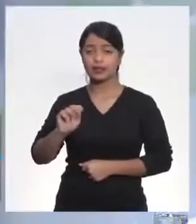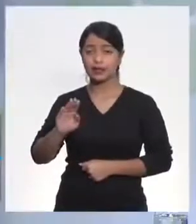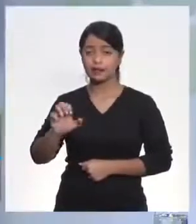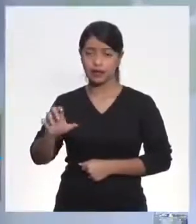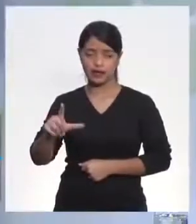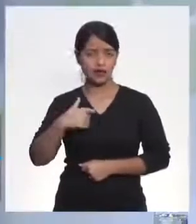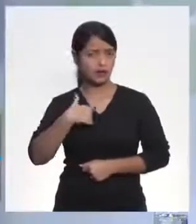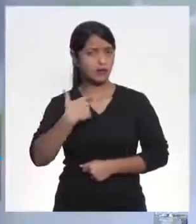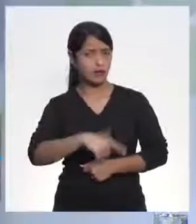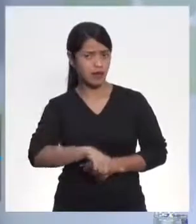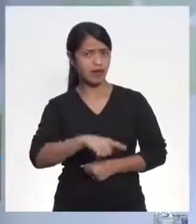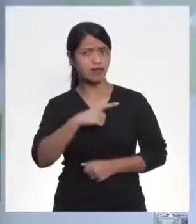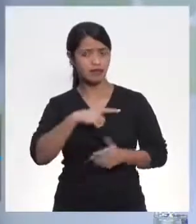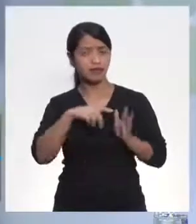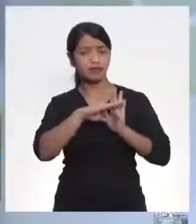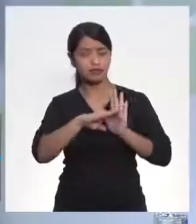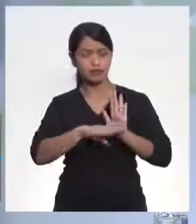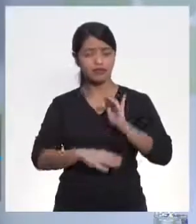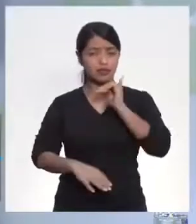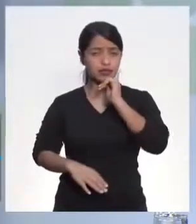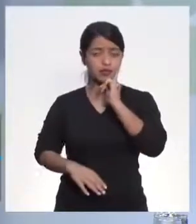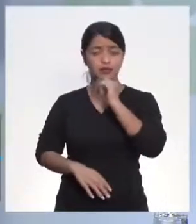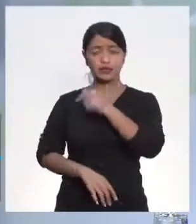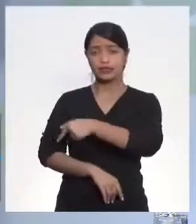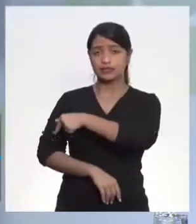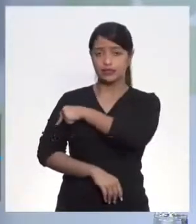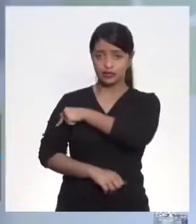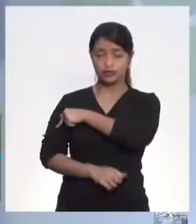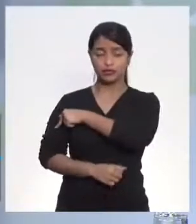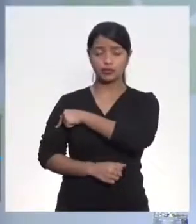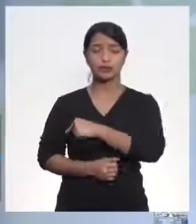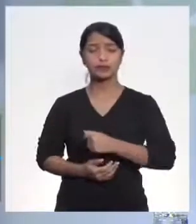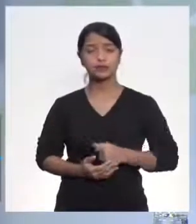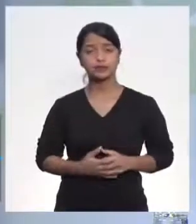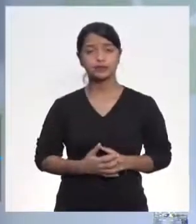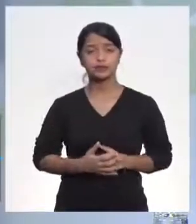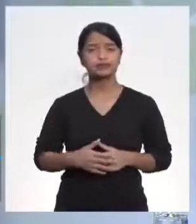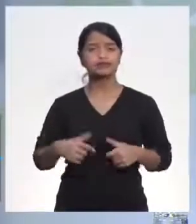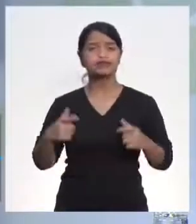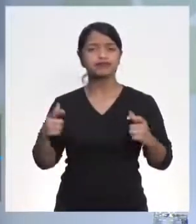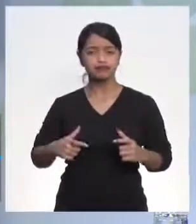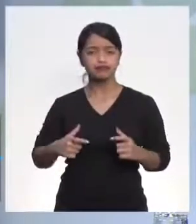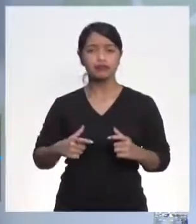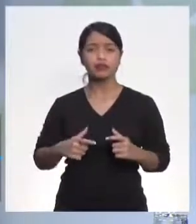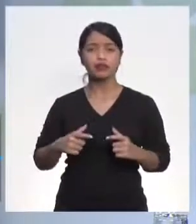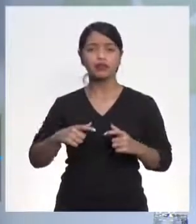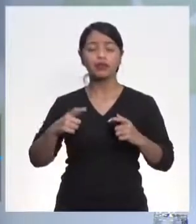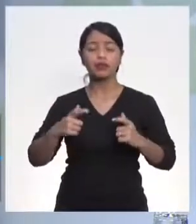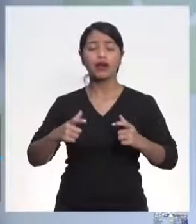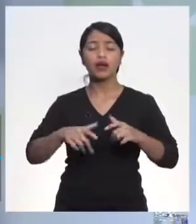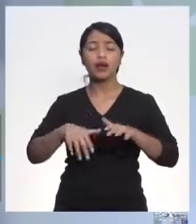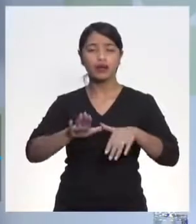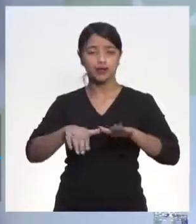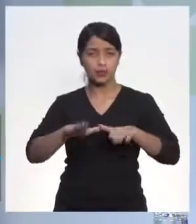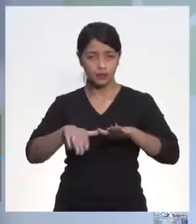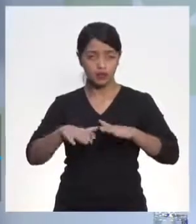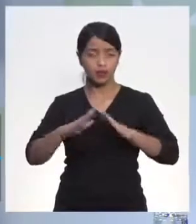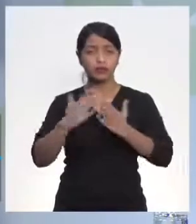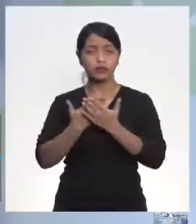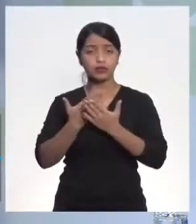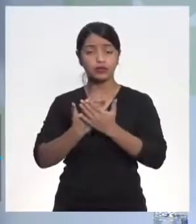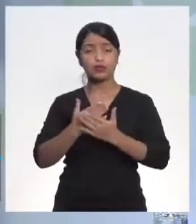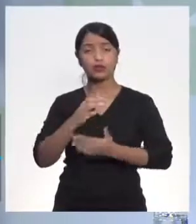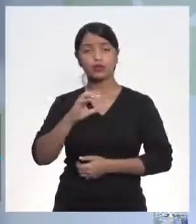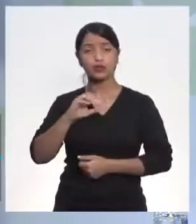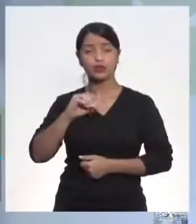aqui, ó. Eu tenho, por exemplo, dos 7º anos, né, da diretoria de Carapicuíba, da Escola Conceição da